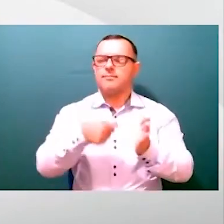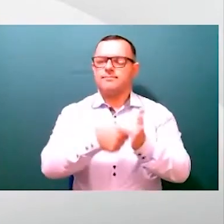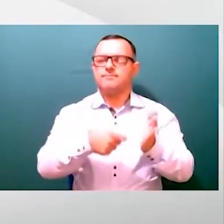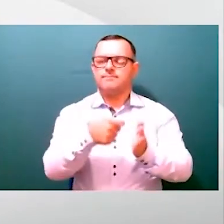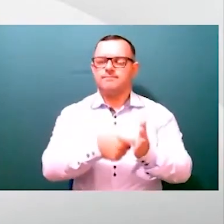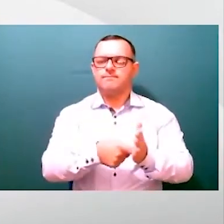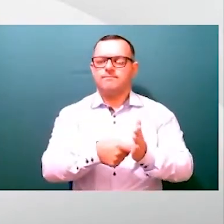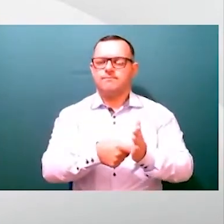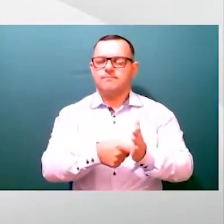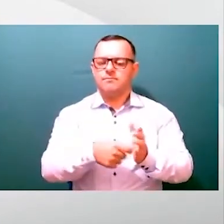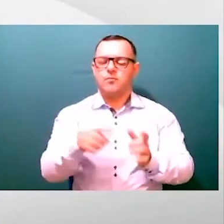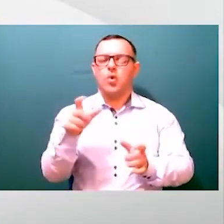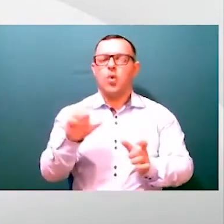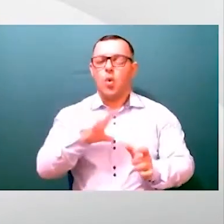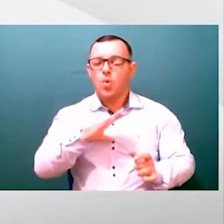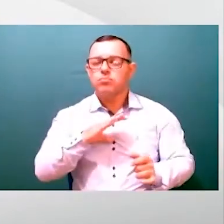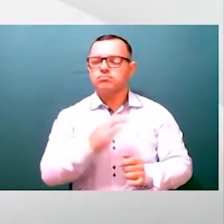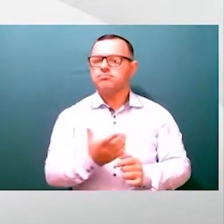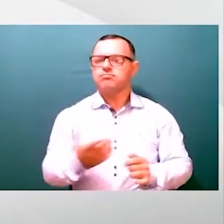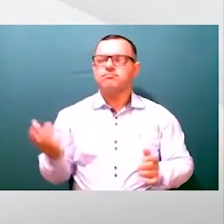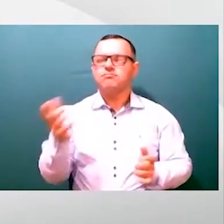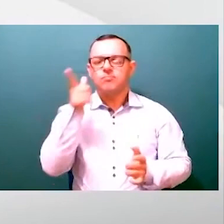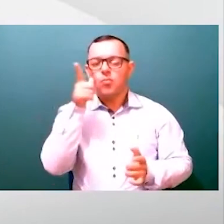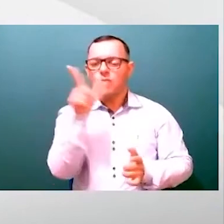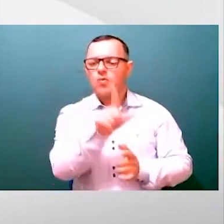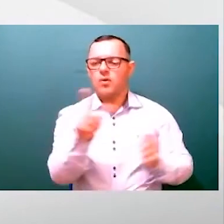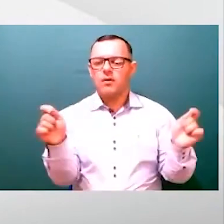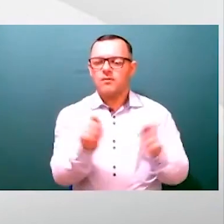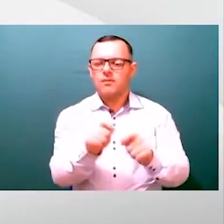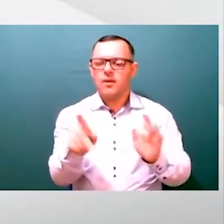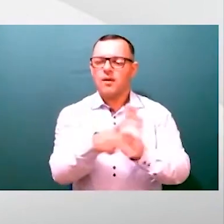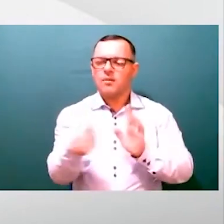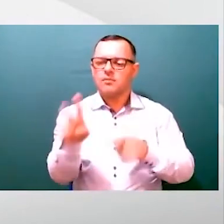conquista de vocês, protetores e protetoras do Rio Grande do Sul,